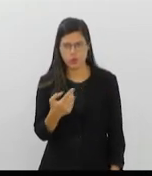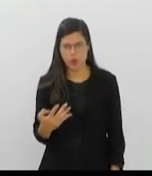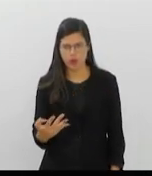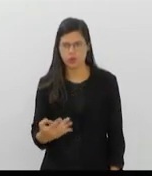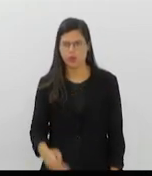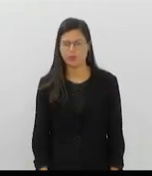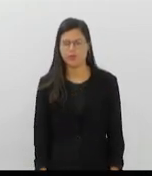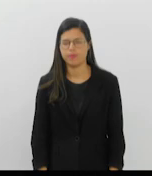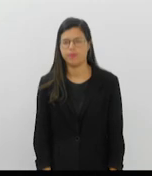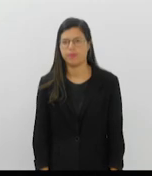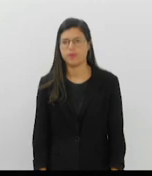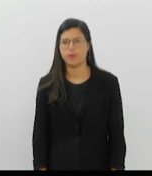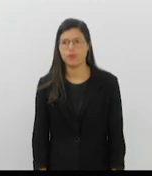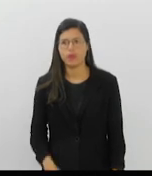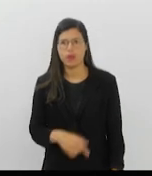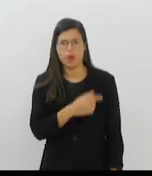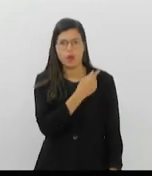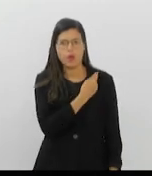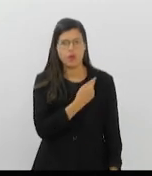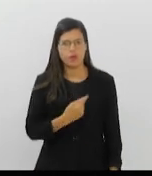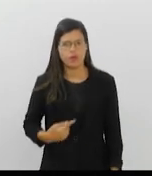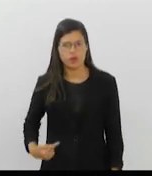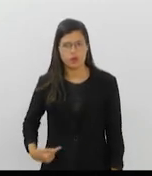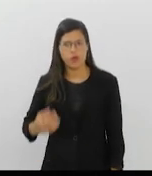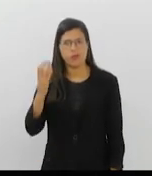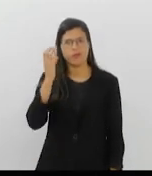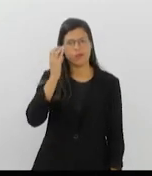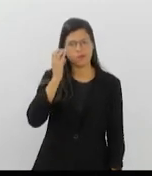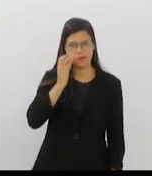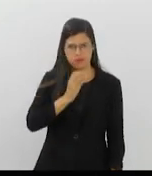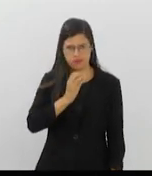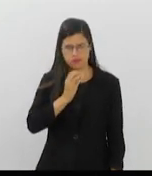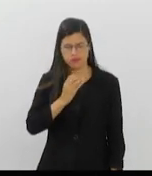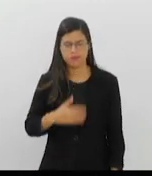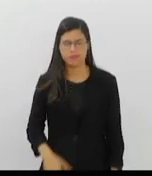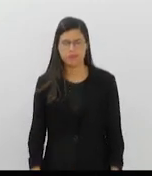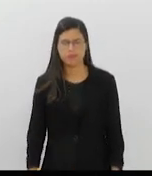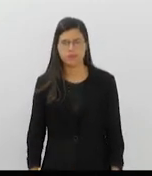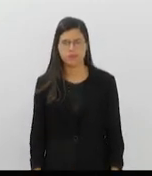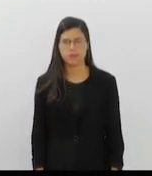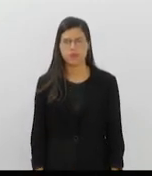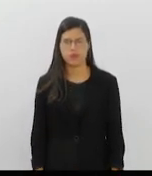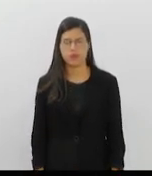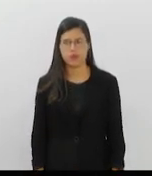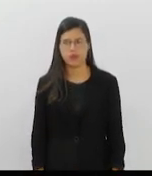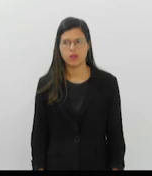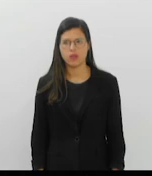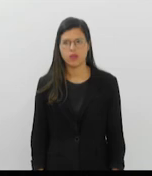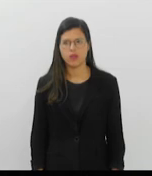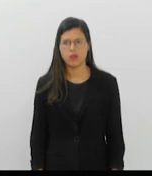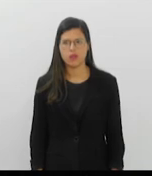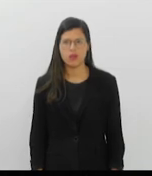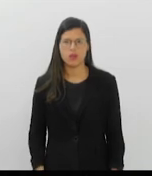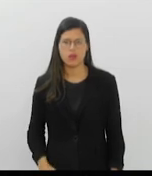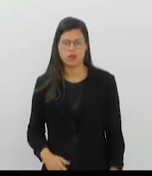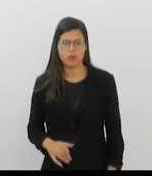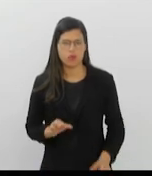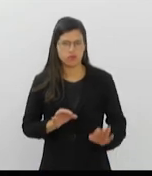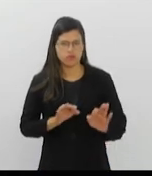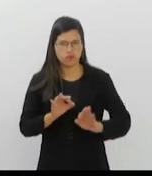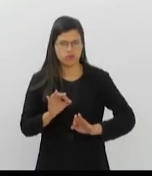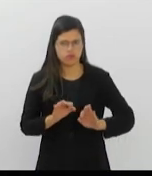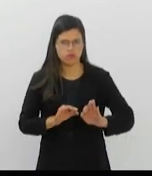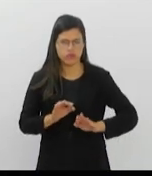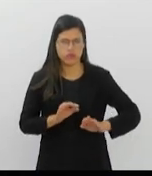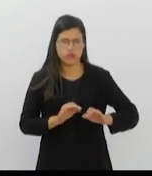2024 Governador Cláudio Castro governo o estado há